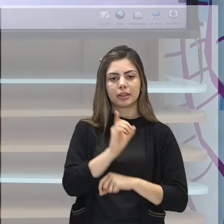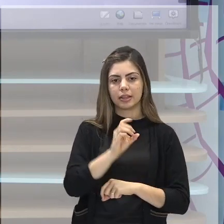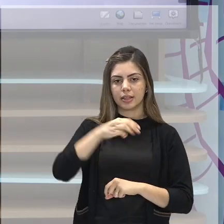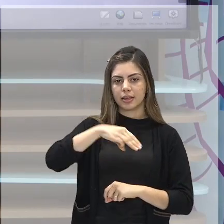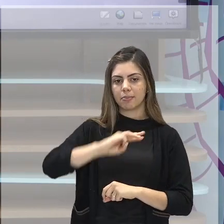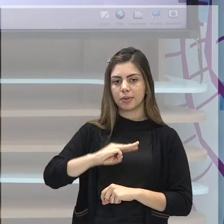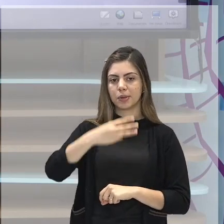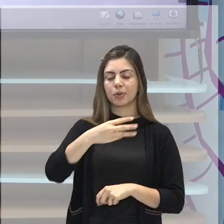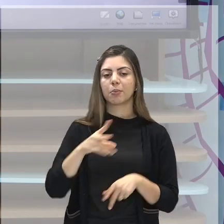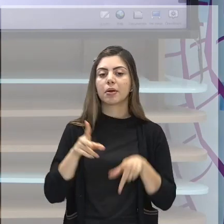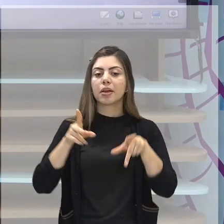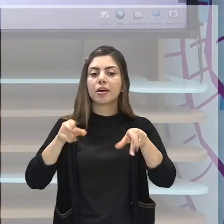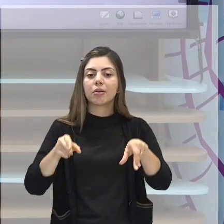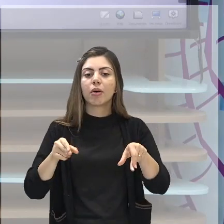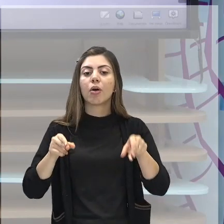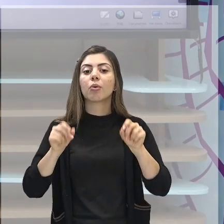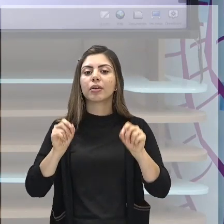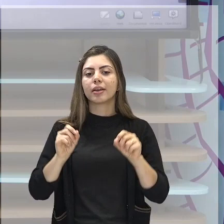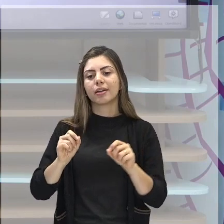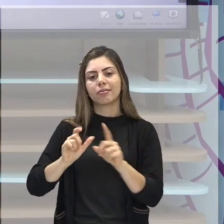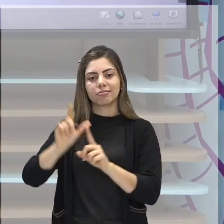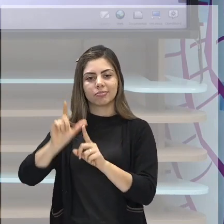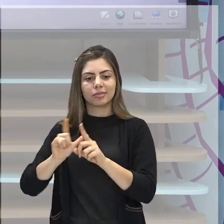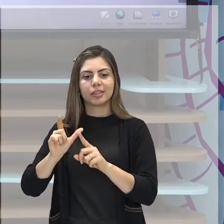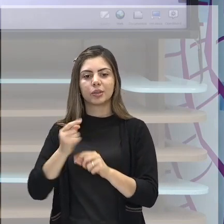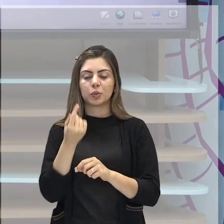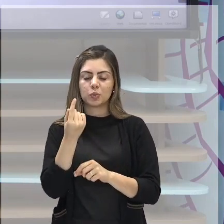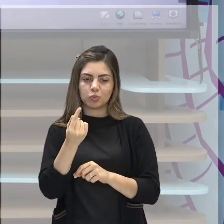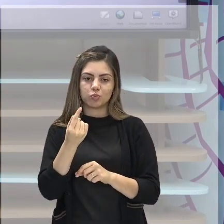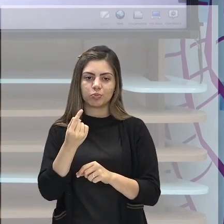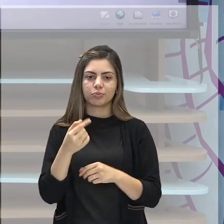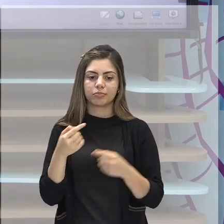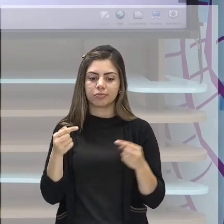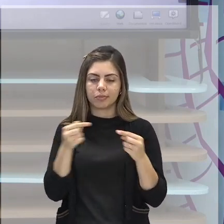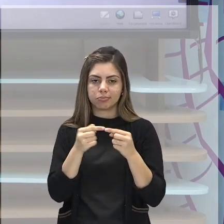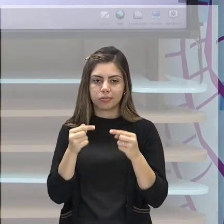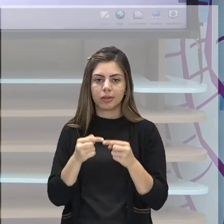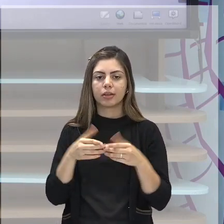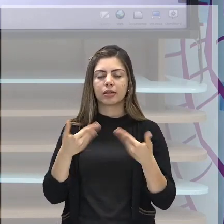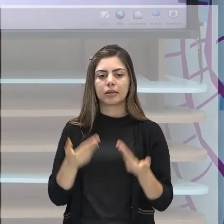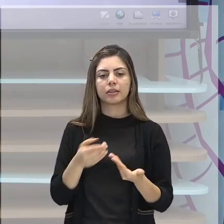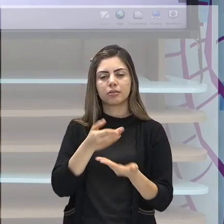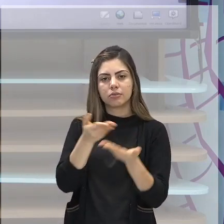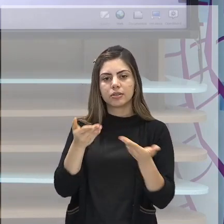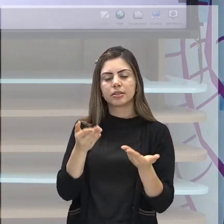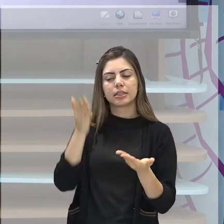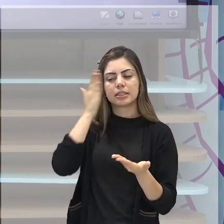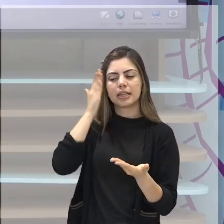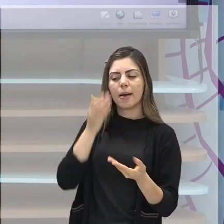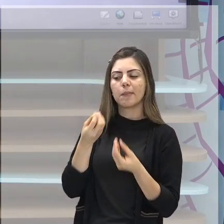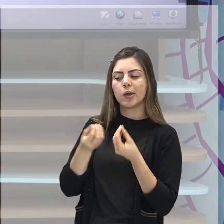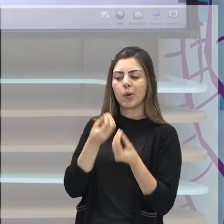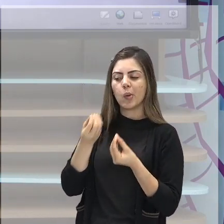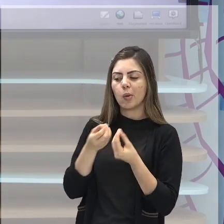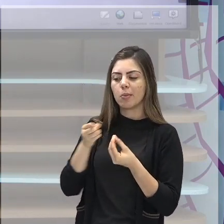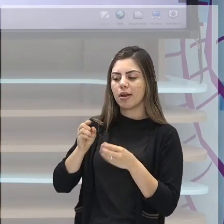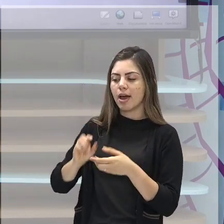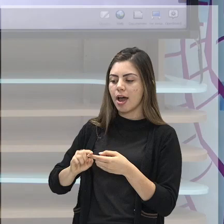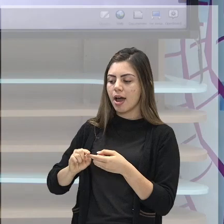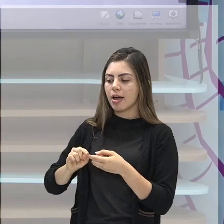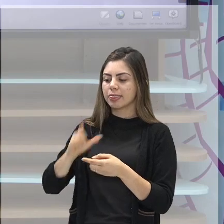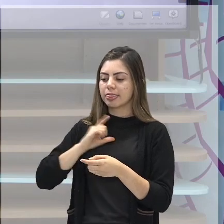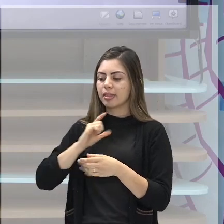cúbico é igual a 1 litro. E aí você vai saber quantos litros essa tua caixa